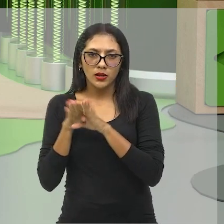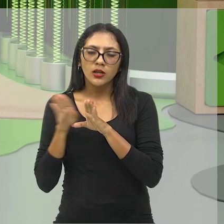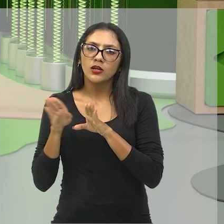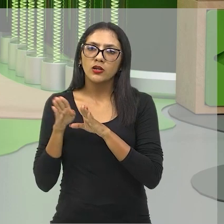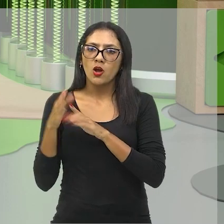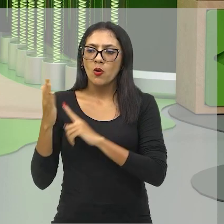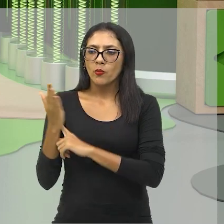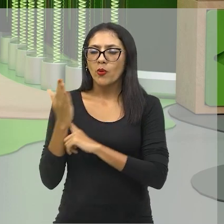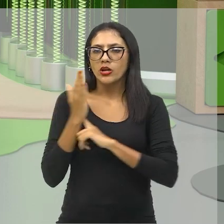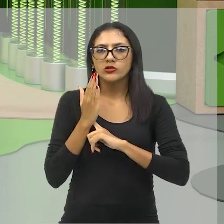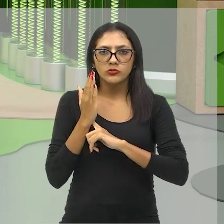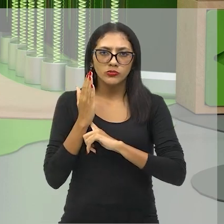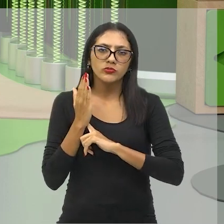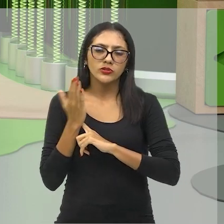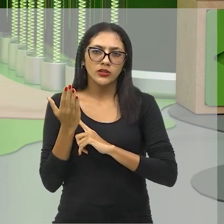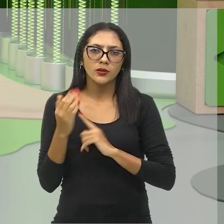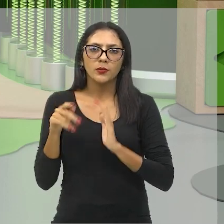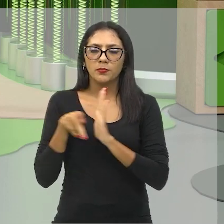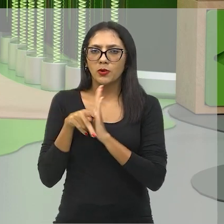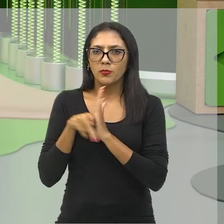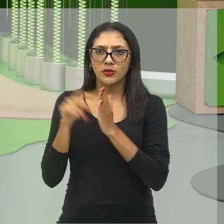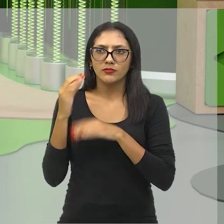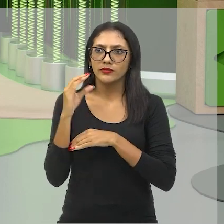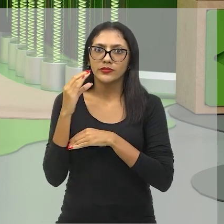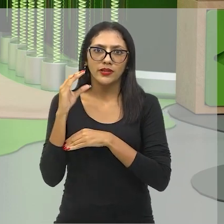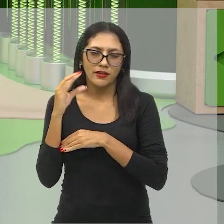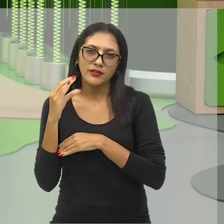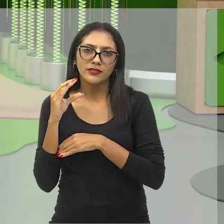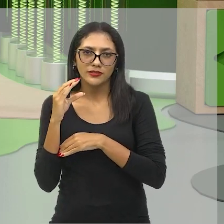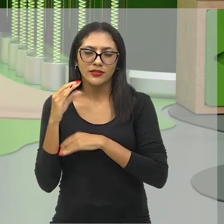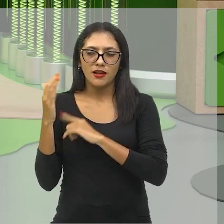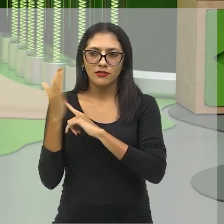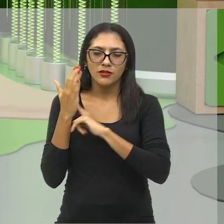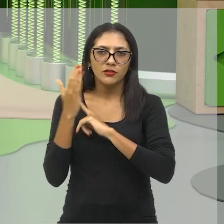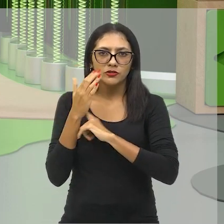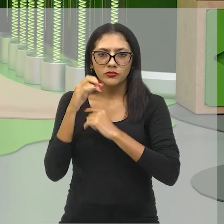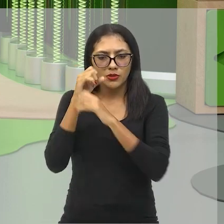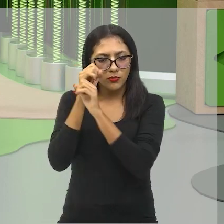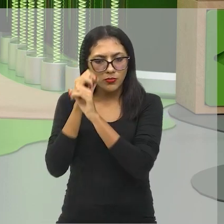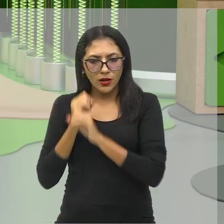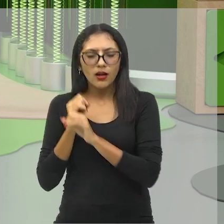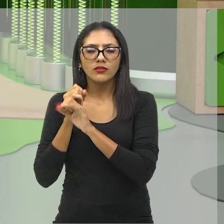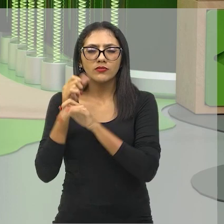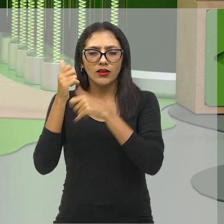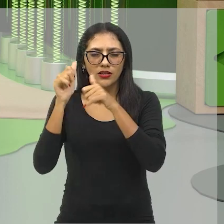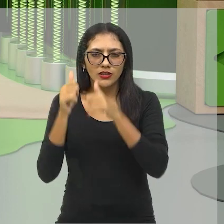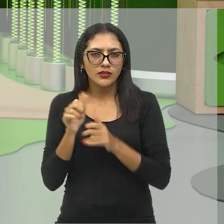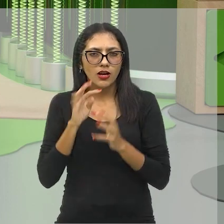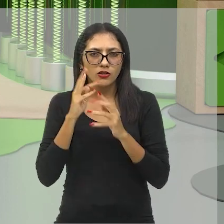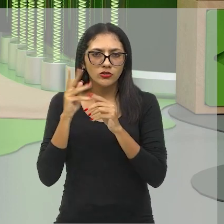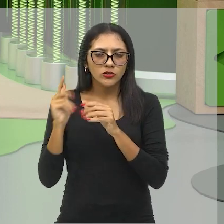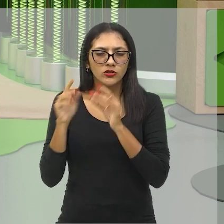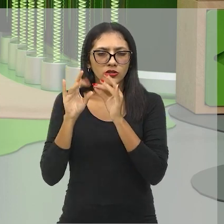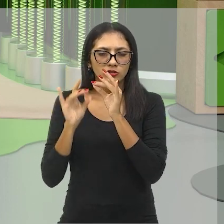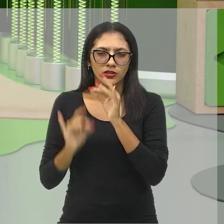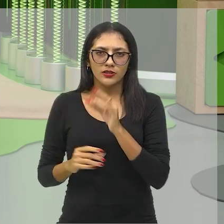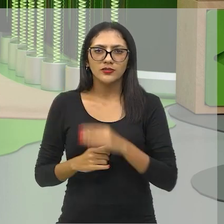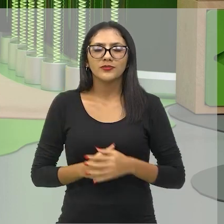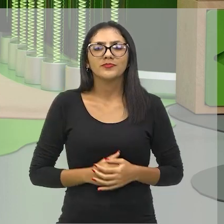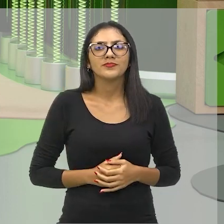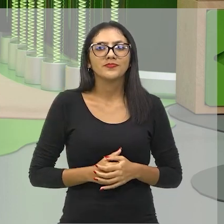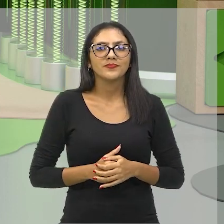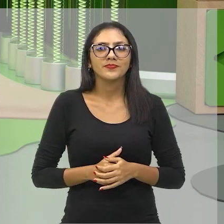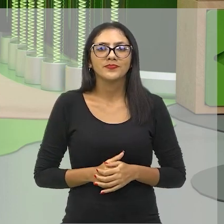acontecer em clínicas, né, em laboratórios fora do corpo. A fecundação acontece, então, fora do corpo, como a gente visualizou,